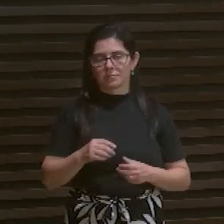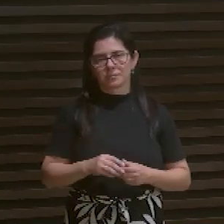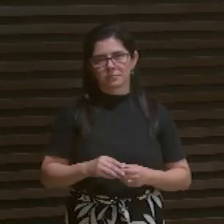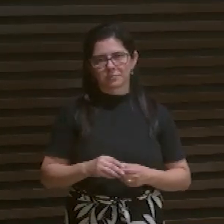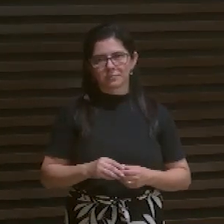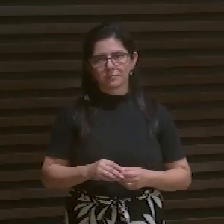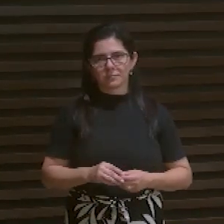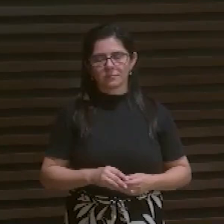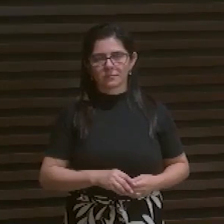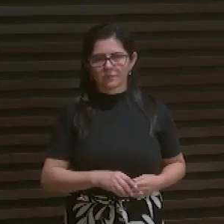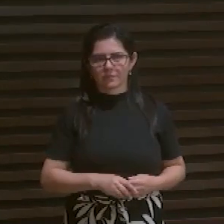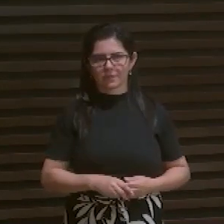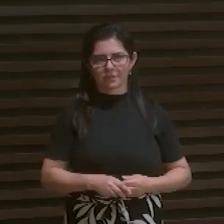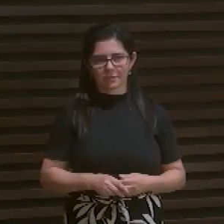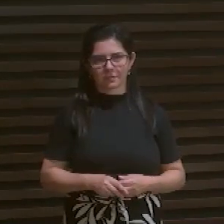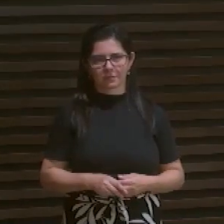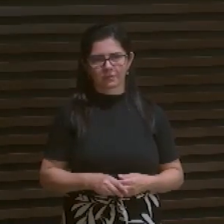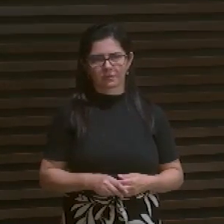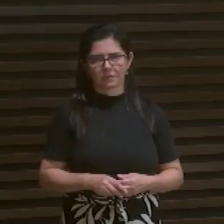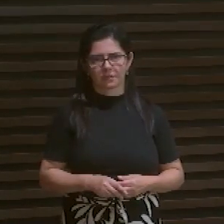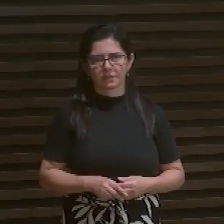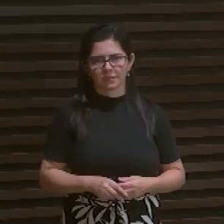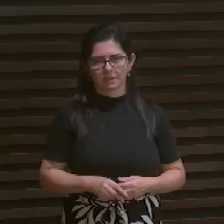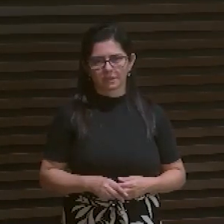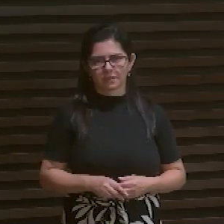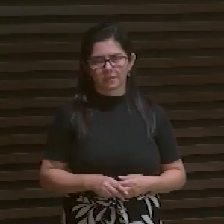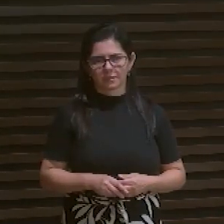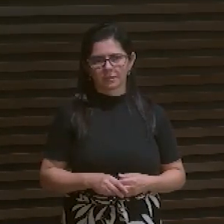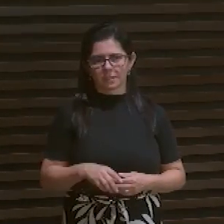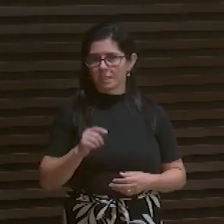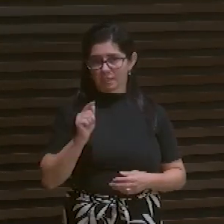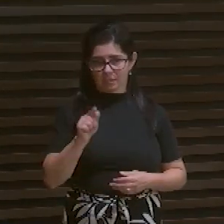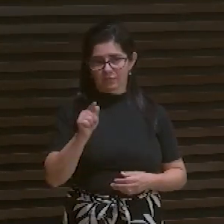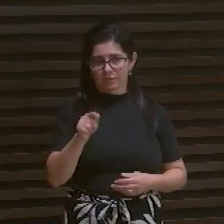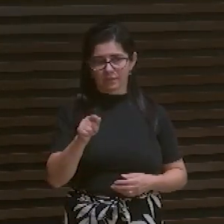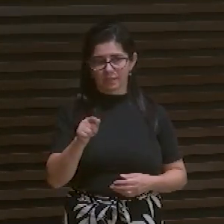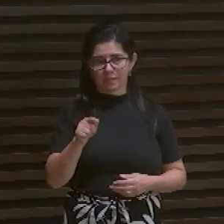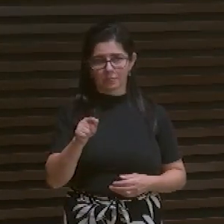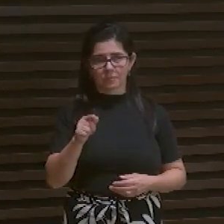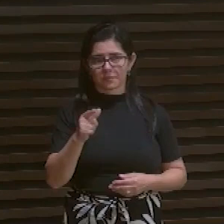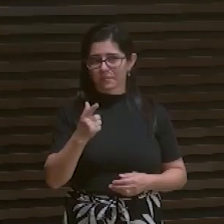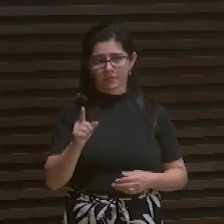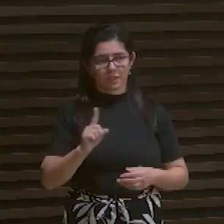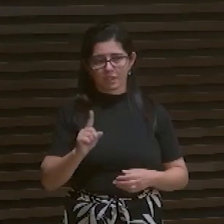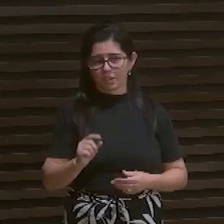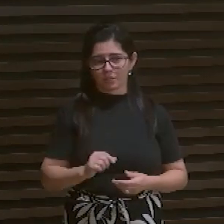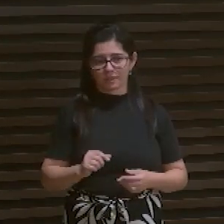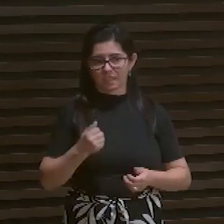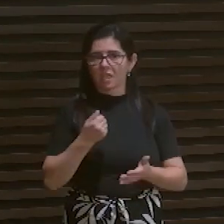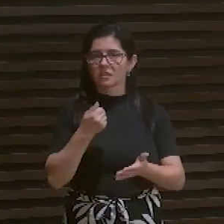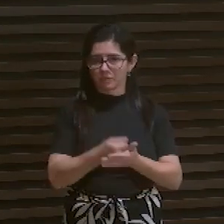Não existe. Se você não está cumprindo a sua função nesse corpo, você